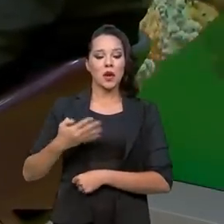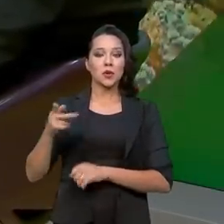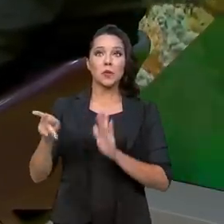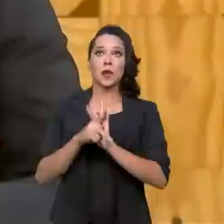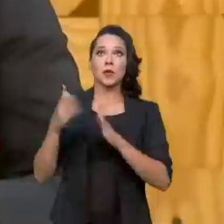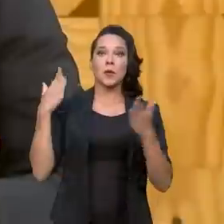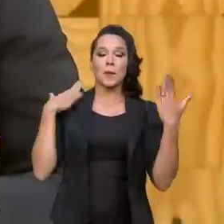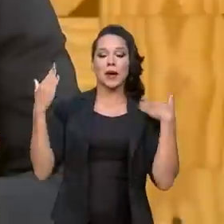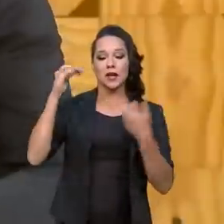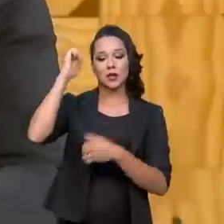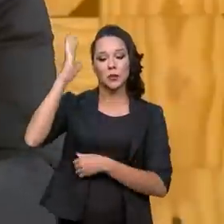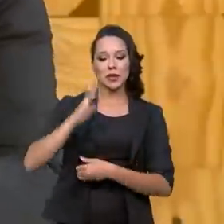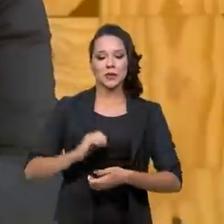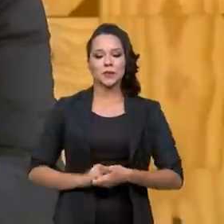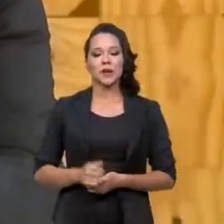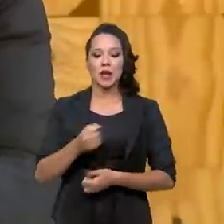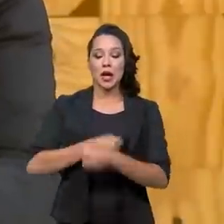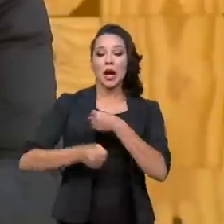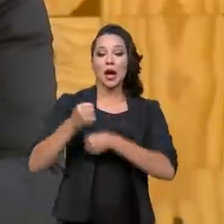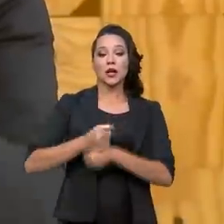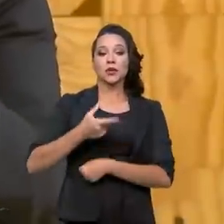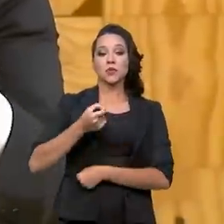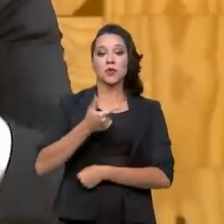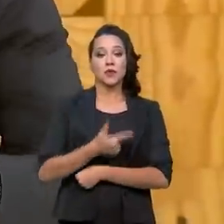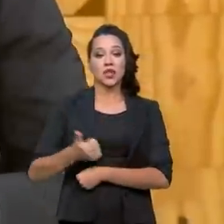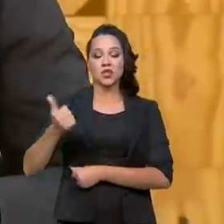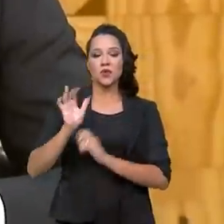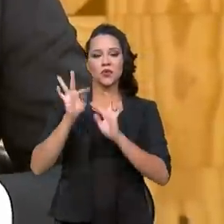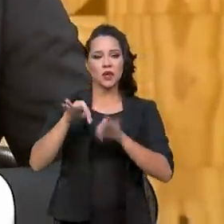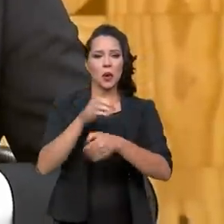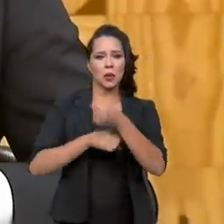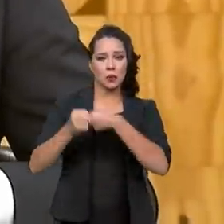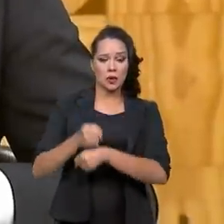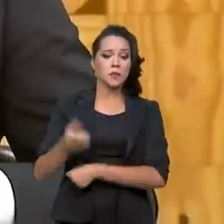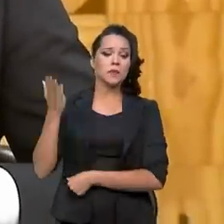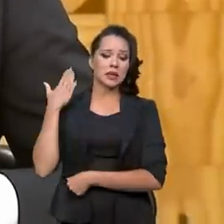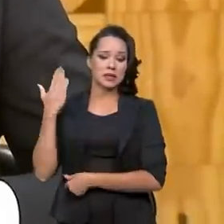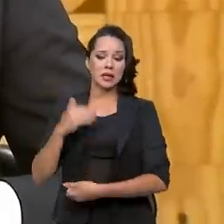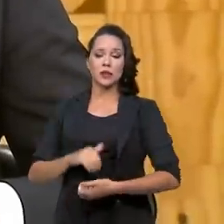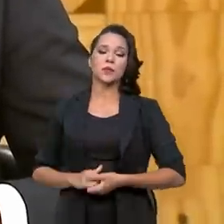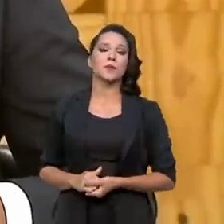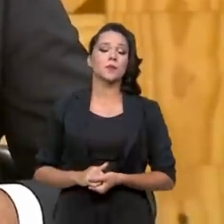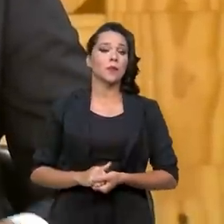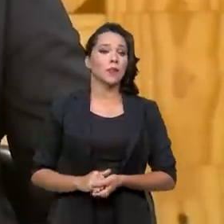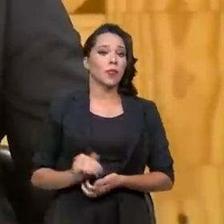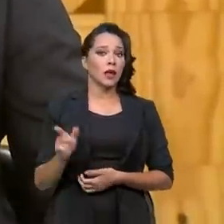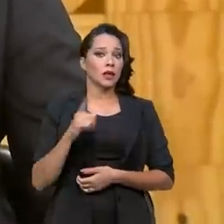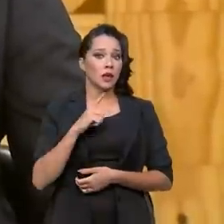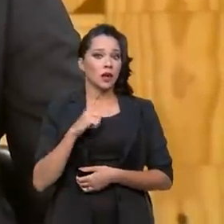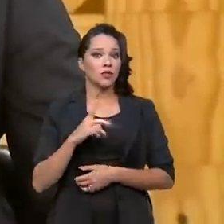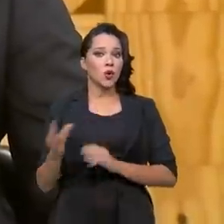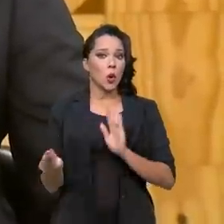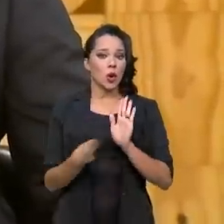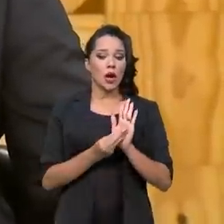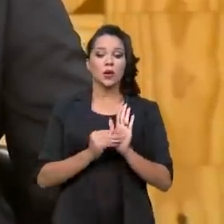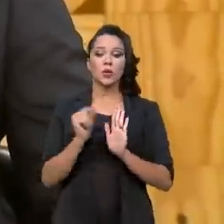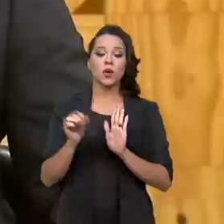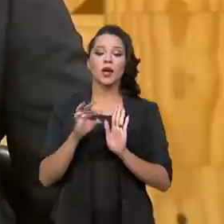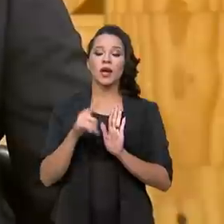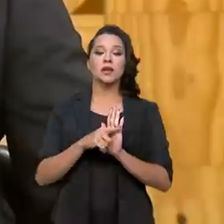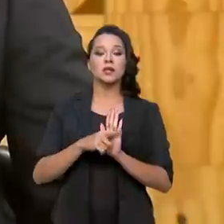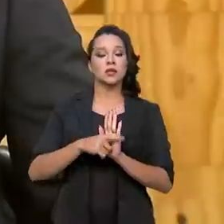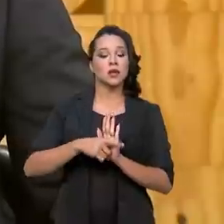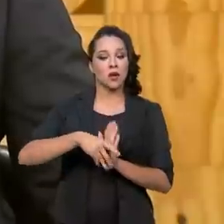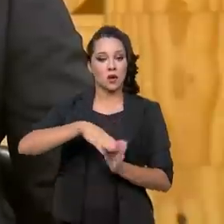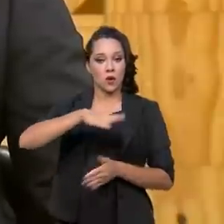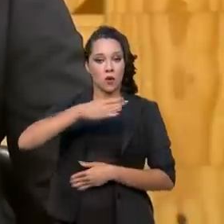Brasileira e em 2021, no final do ano passado, foi instalado esse